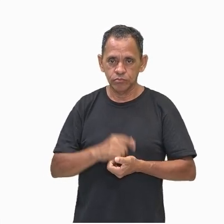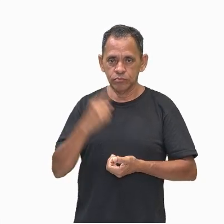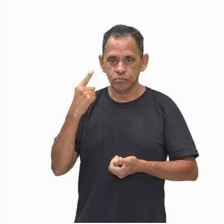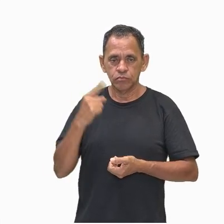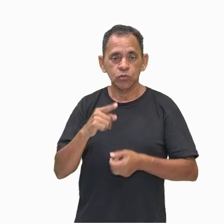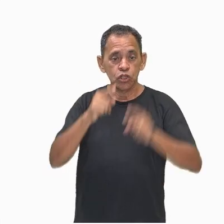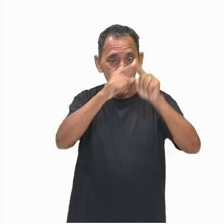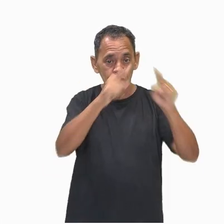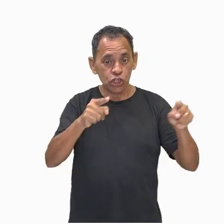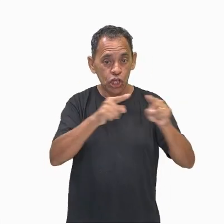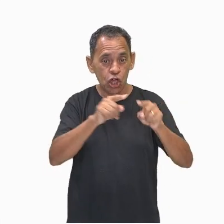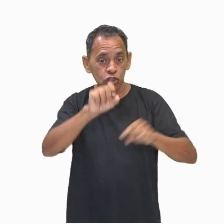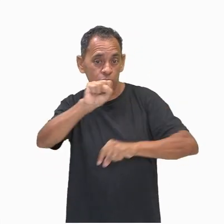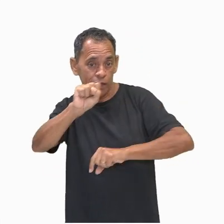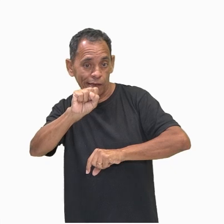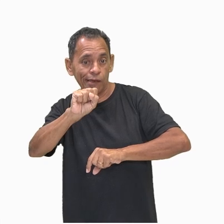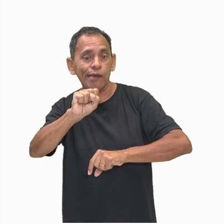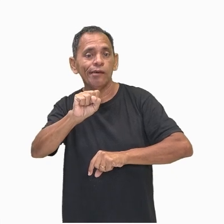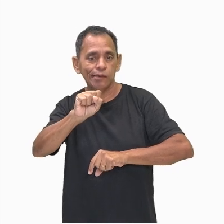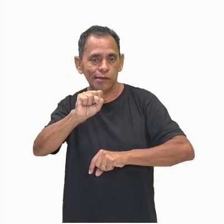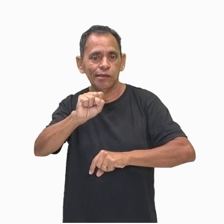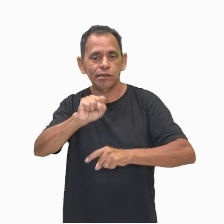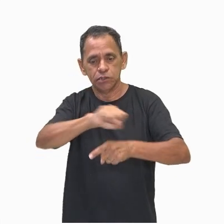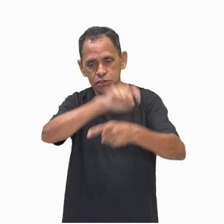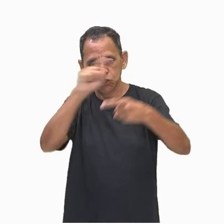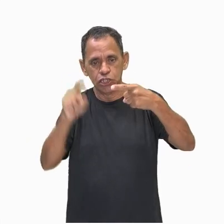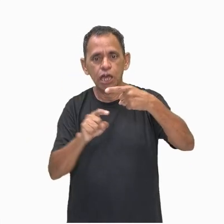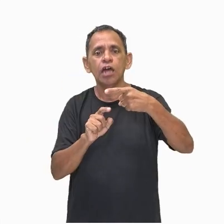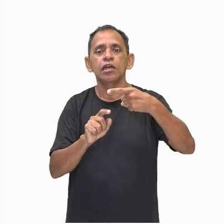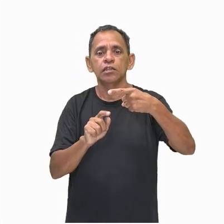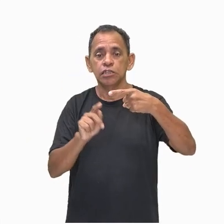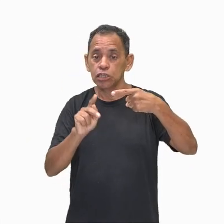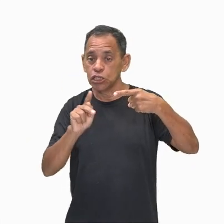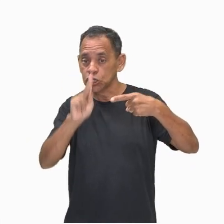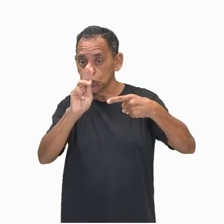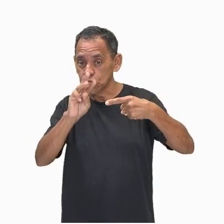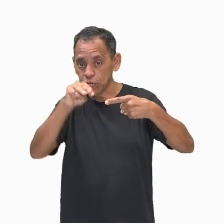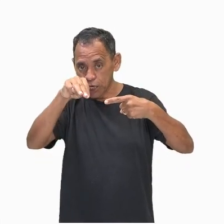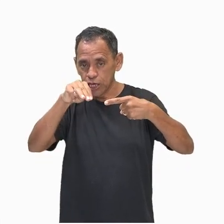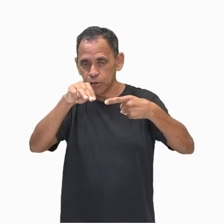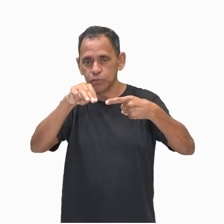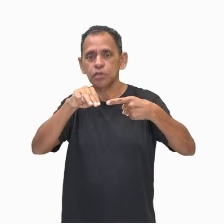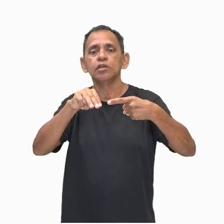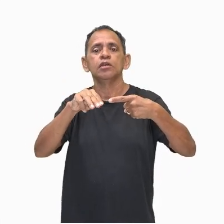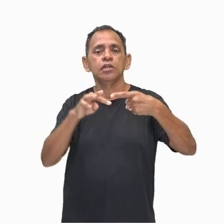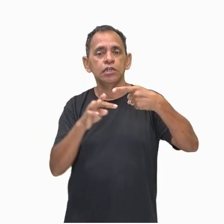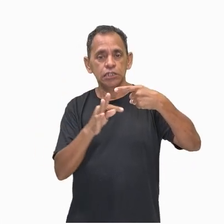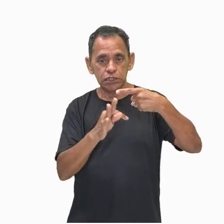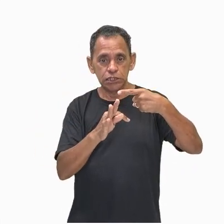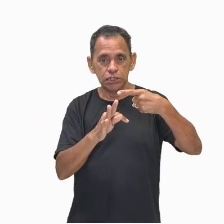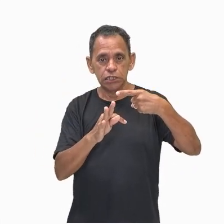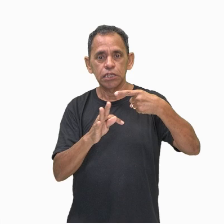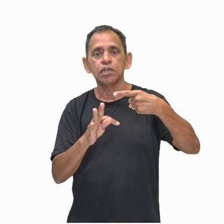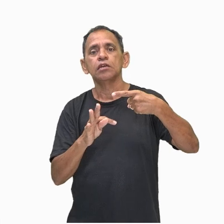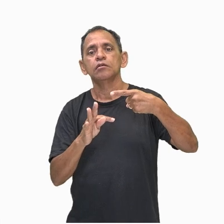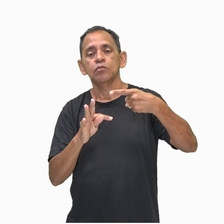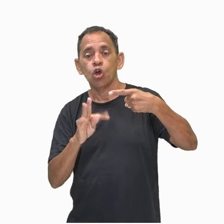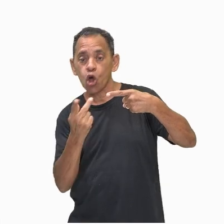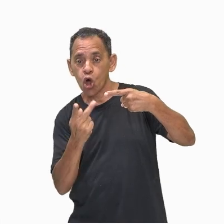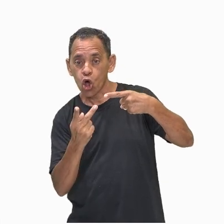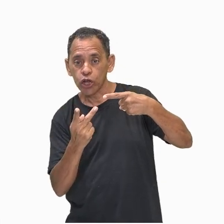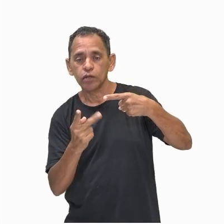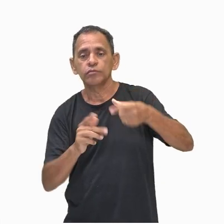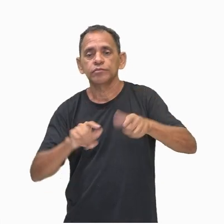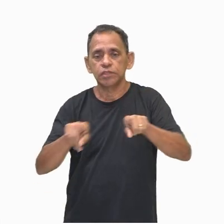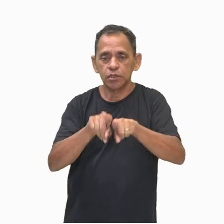e t em horas se isso acontecer a velocidade Então vai tá Expressa em km/h mas se o Del s e o Del